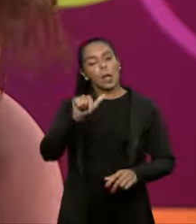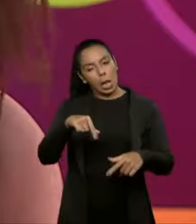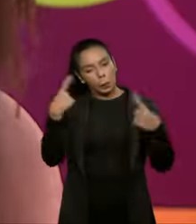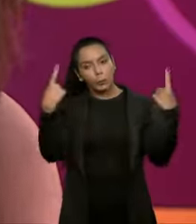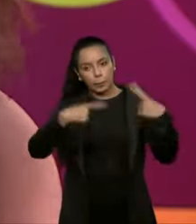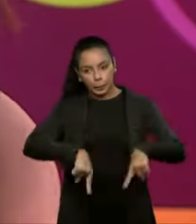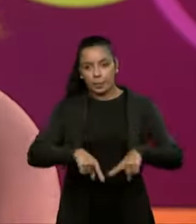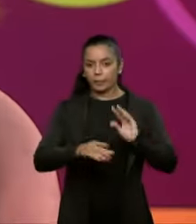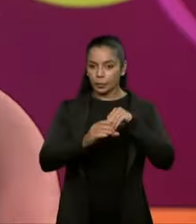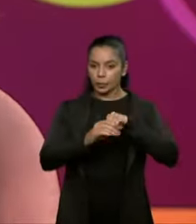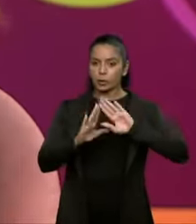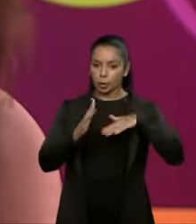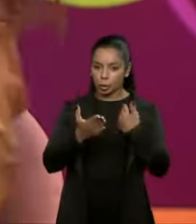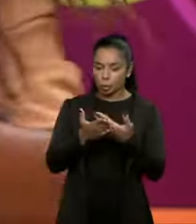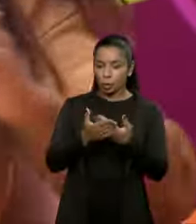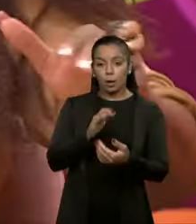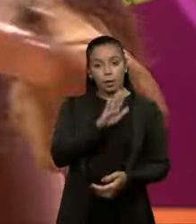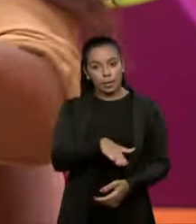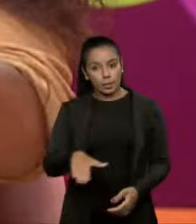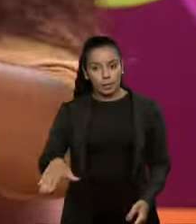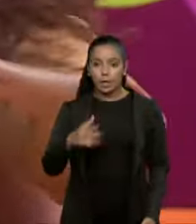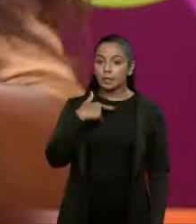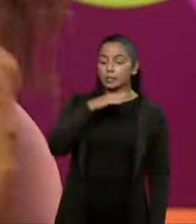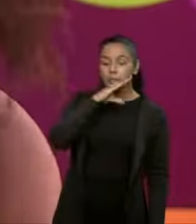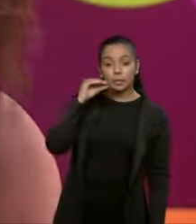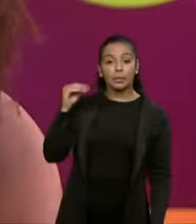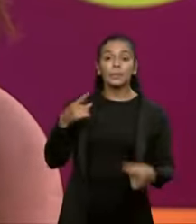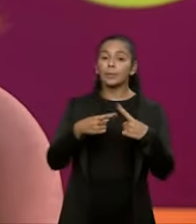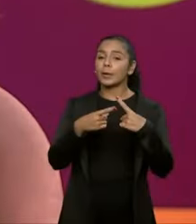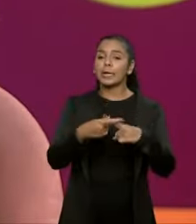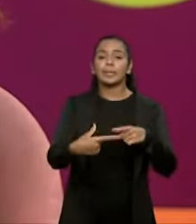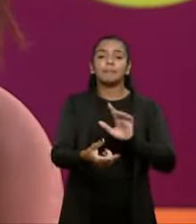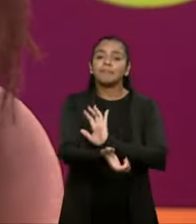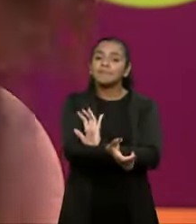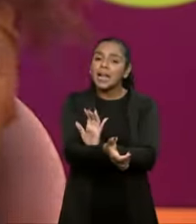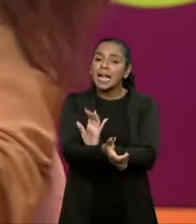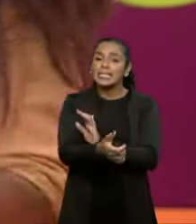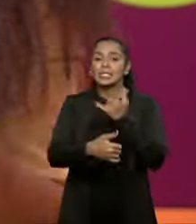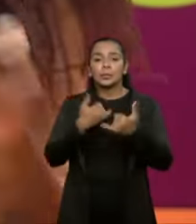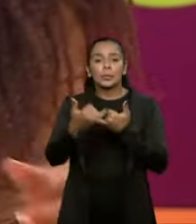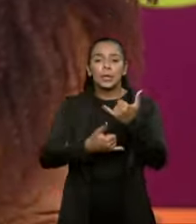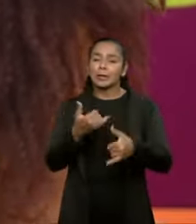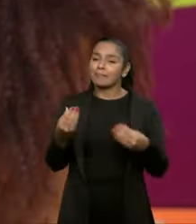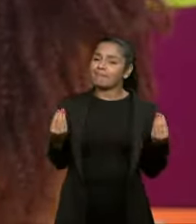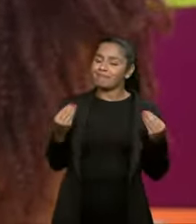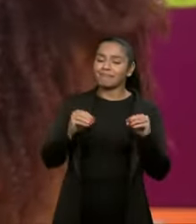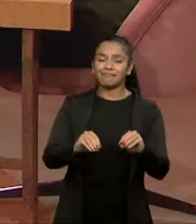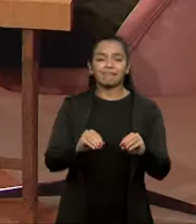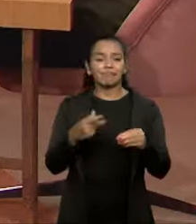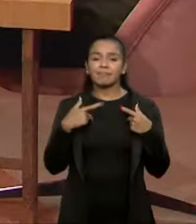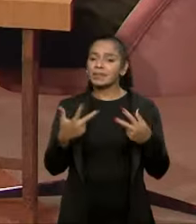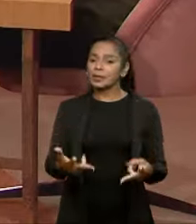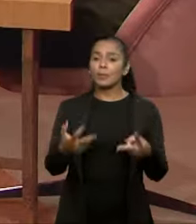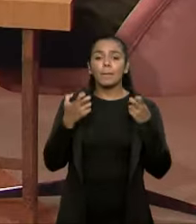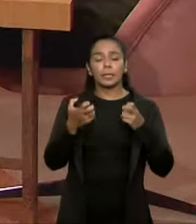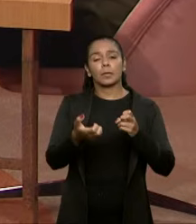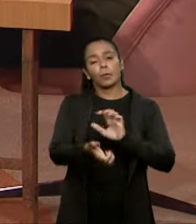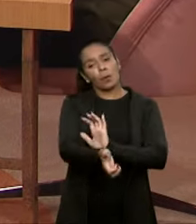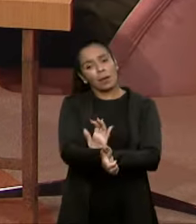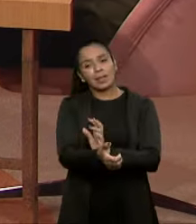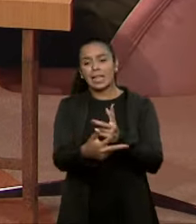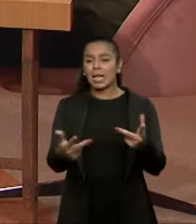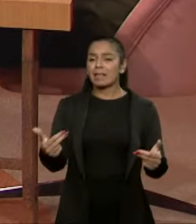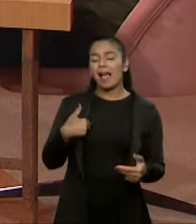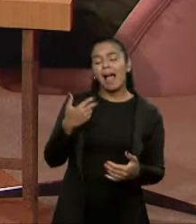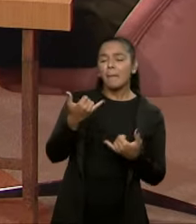nas escolas, com crianças, com adolescentes, porque o racismo recreativo está muito implementado e muitas vezes não é percebido como racismo, fica nessa coisa, pô,